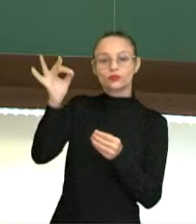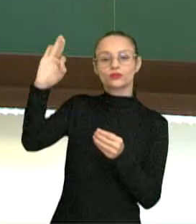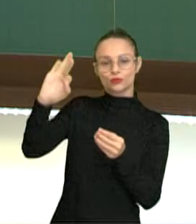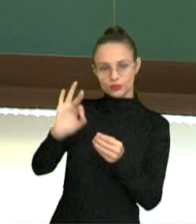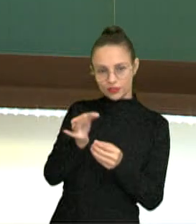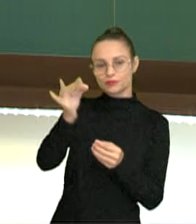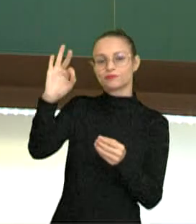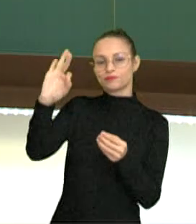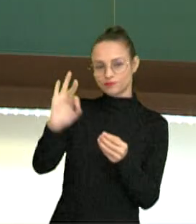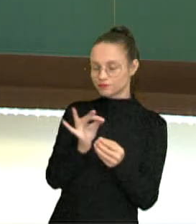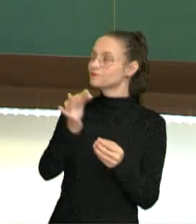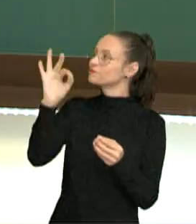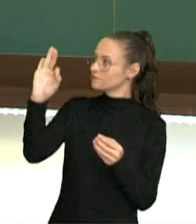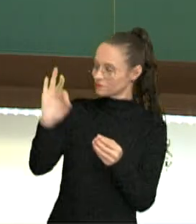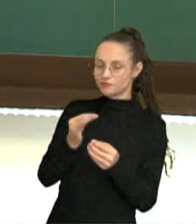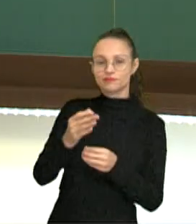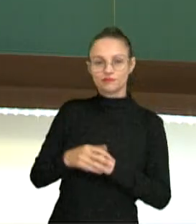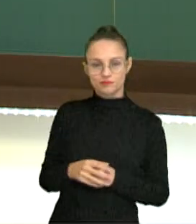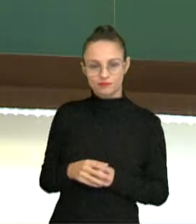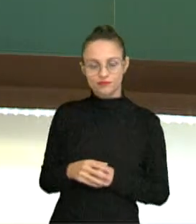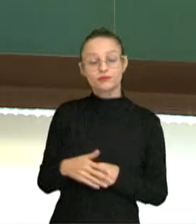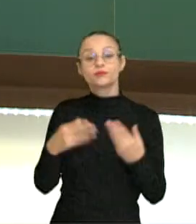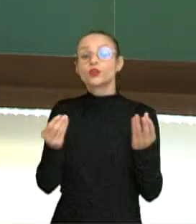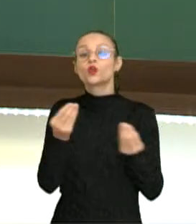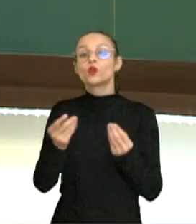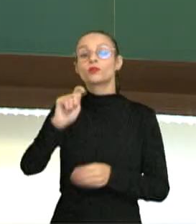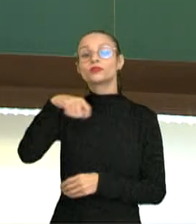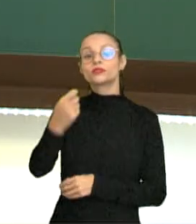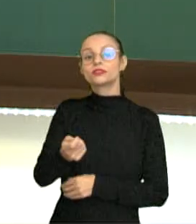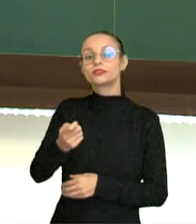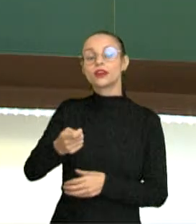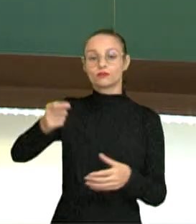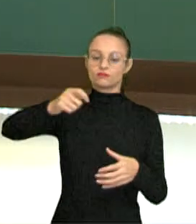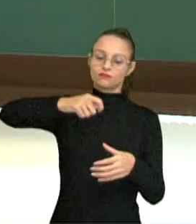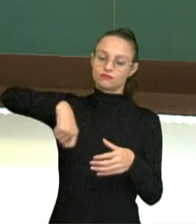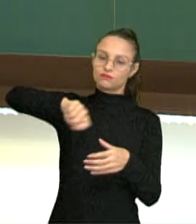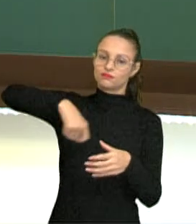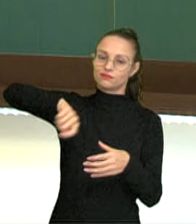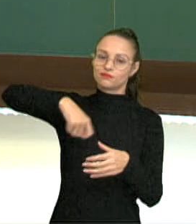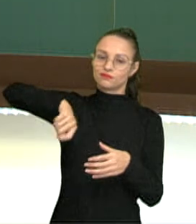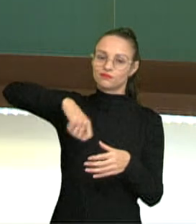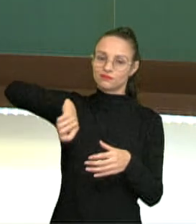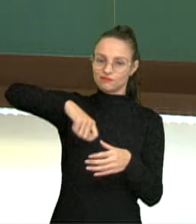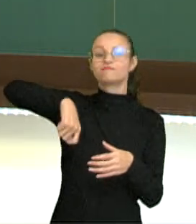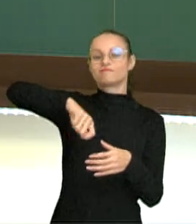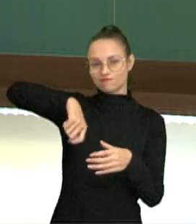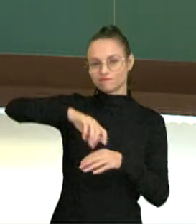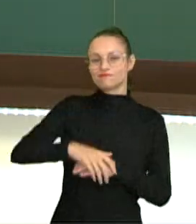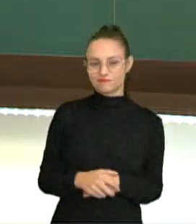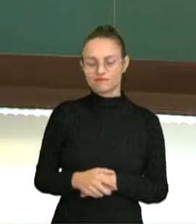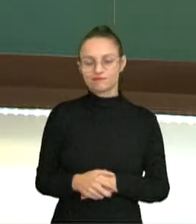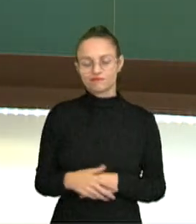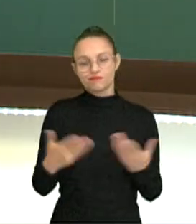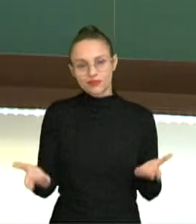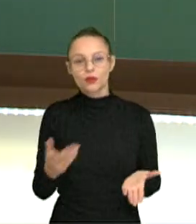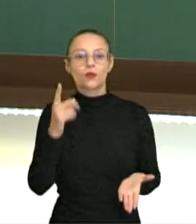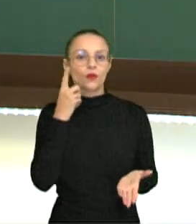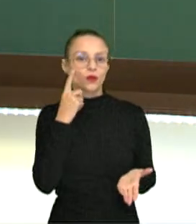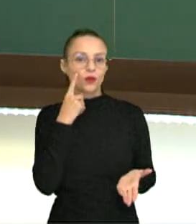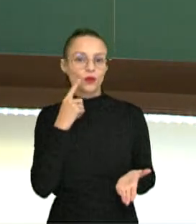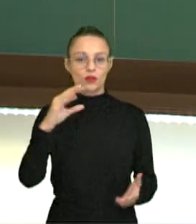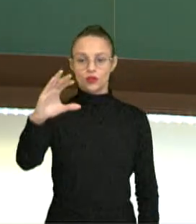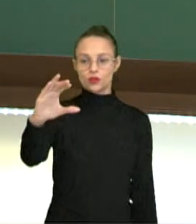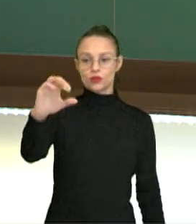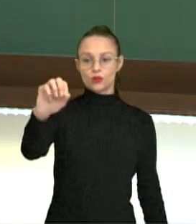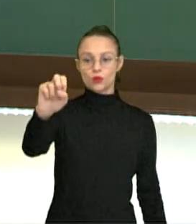sinal? E como, né, que é coser de cozinhar. Lembrando, então, que este coser